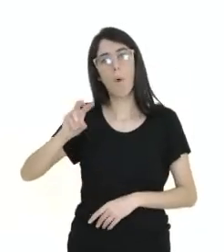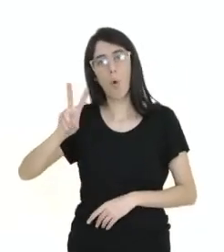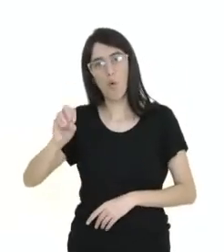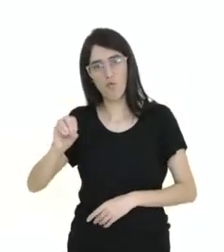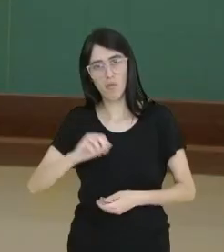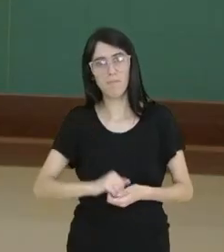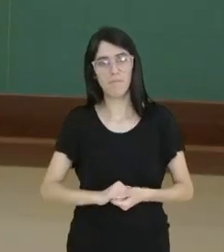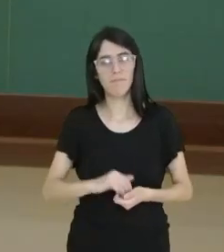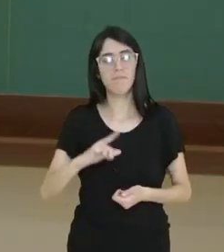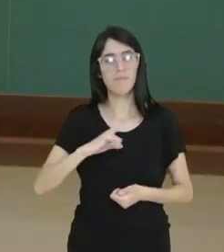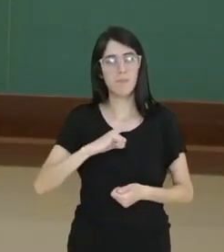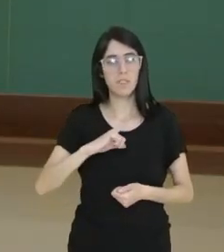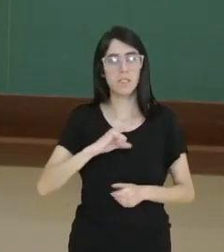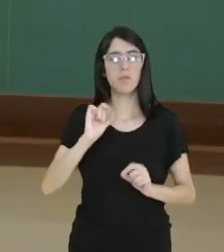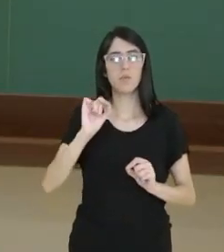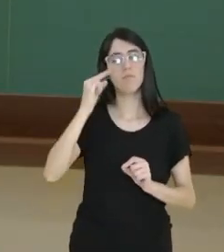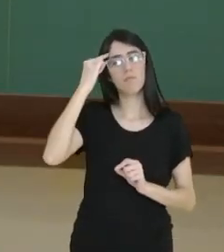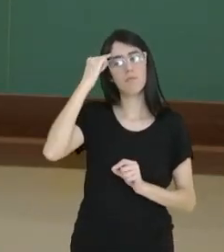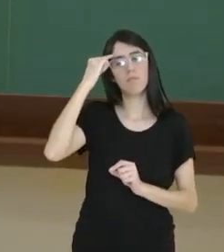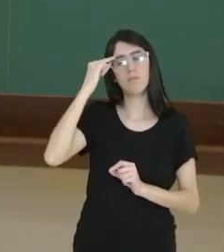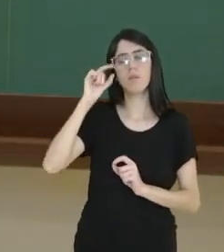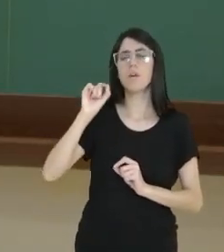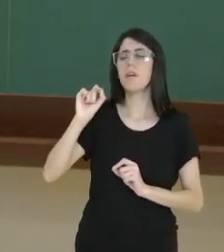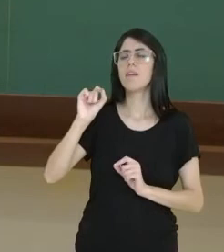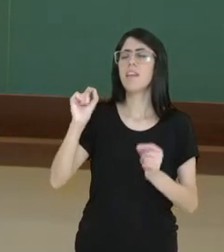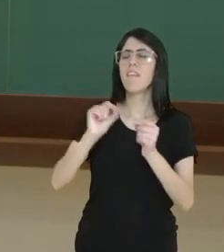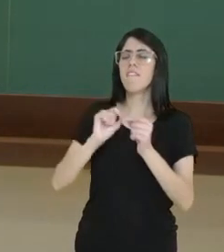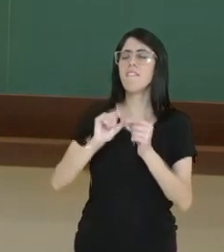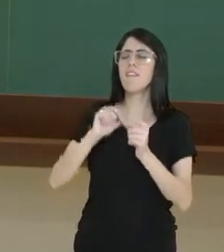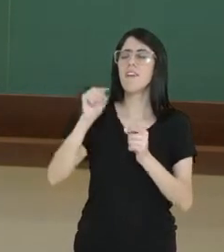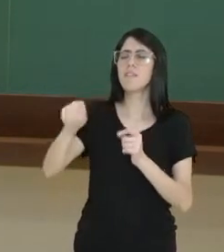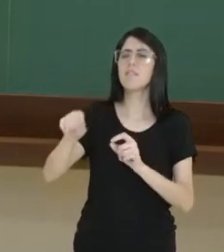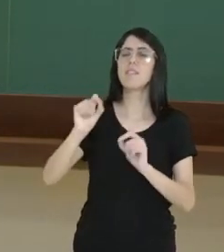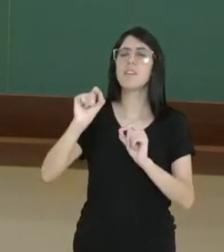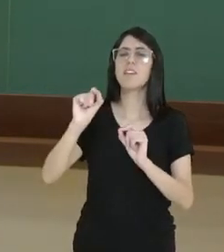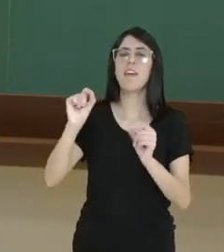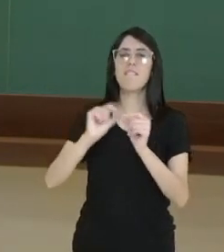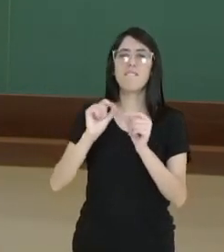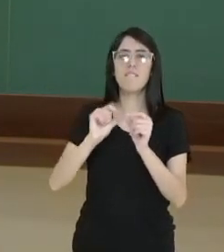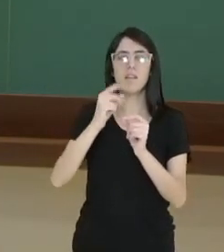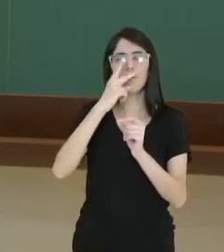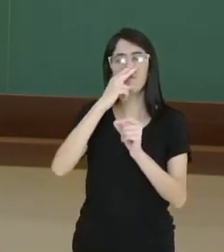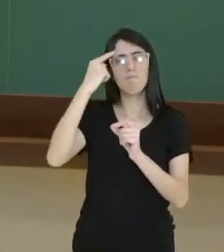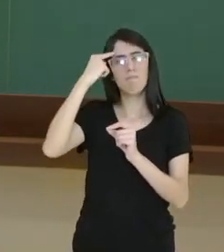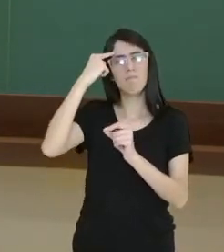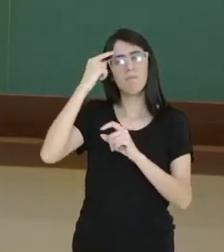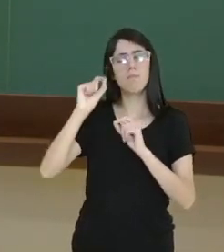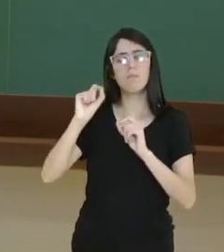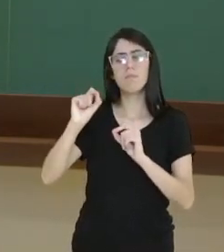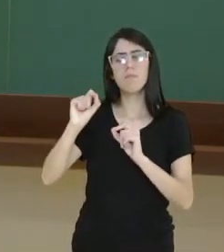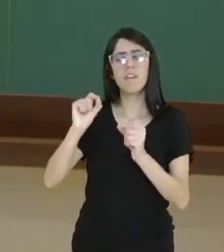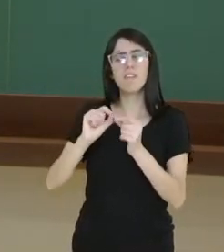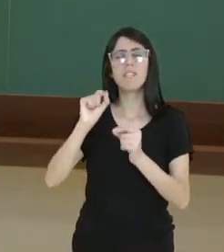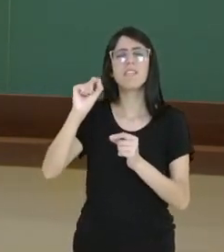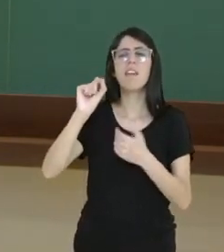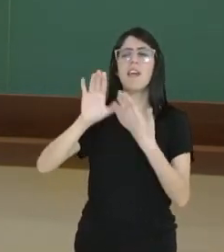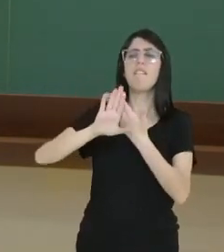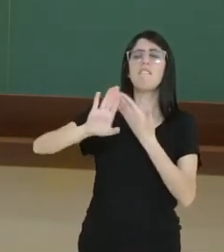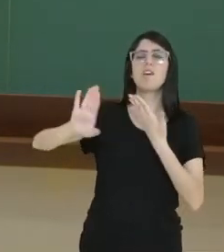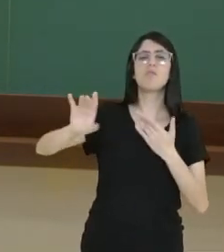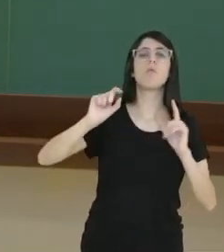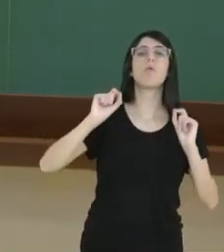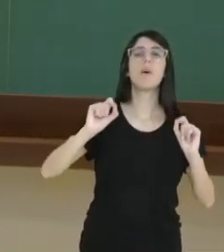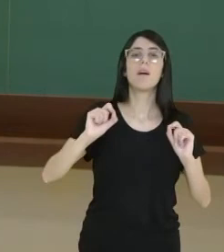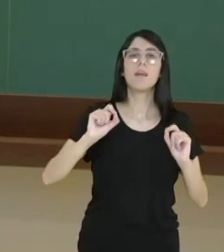o verbo, né? Quem praticou aquela ação, né? Quem se afastou? Quem se afastou, né? Então,